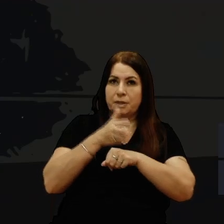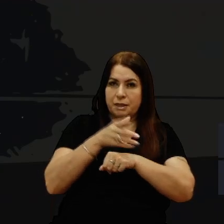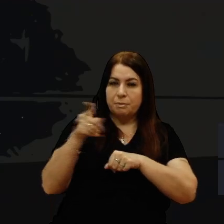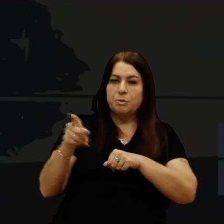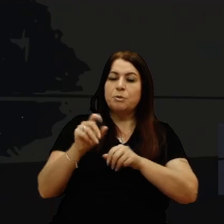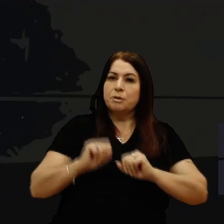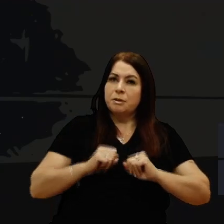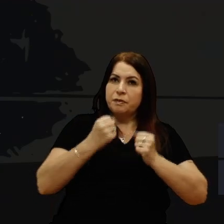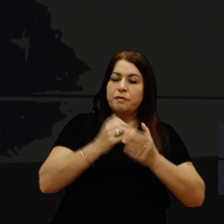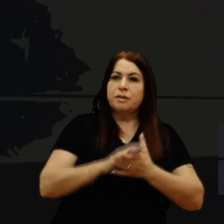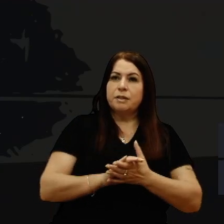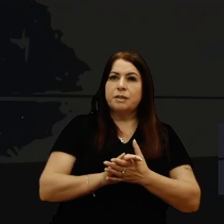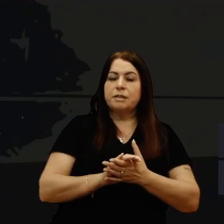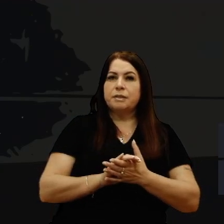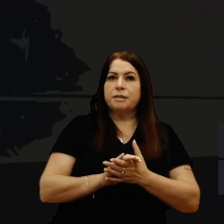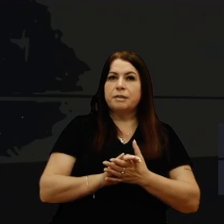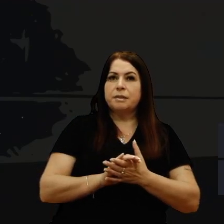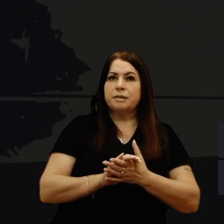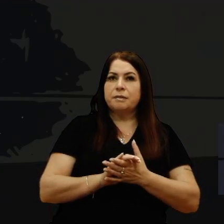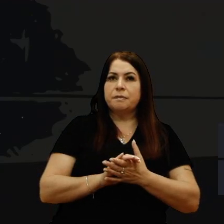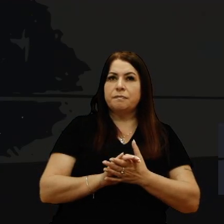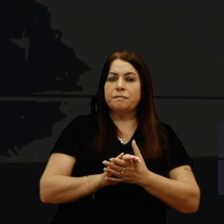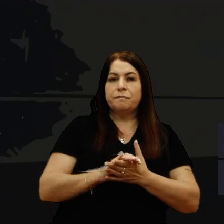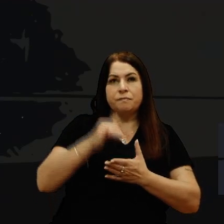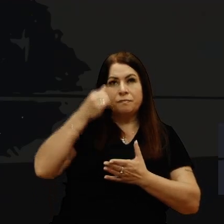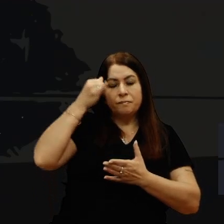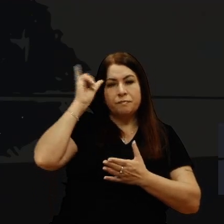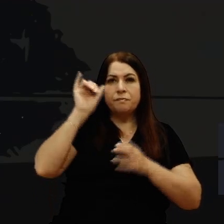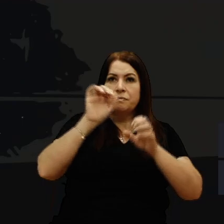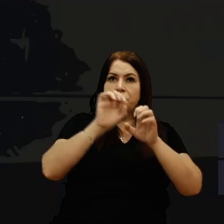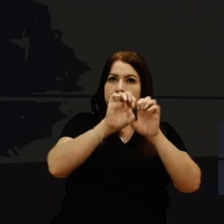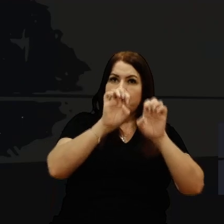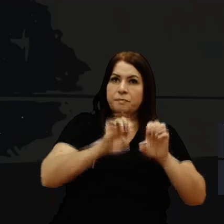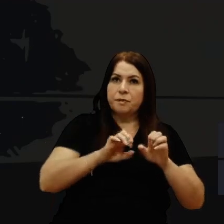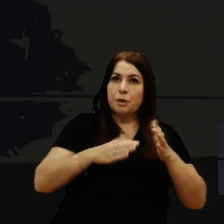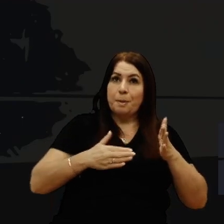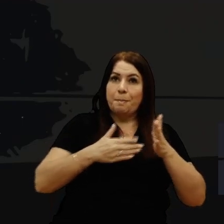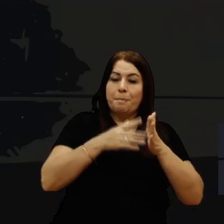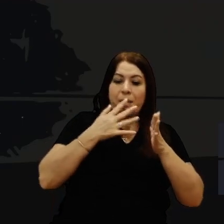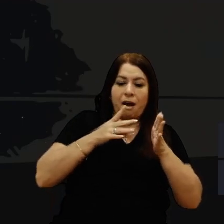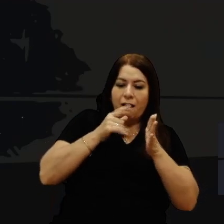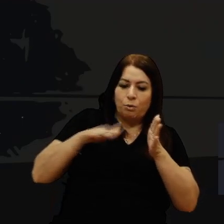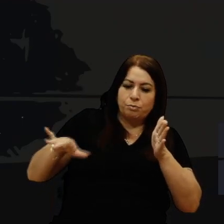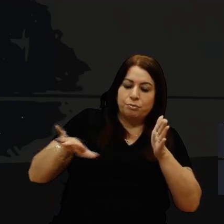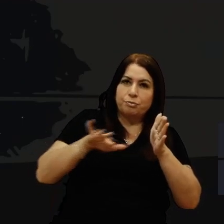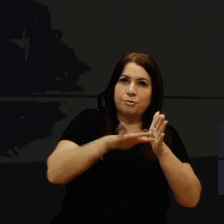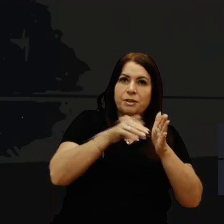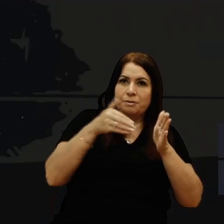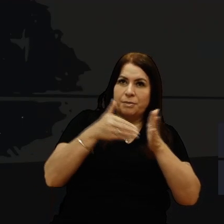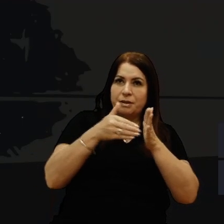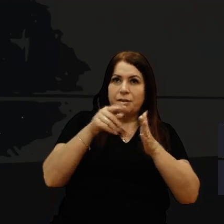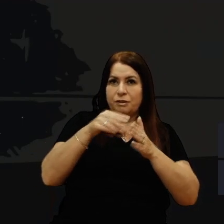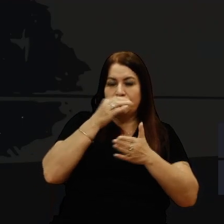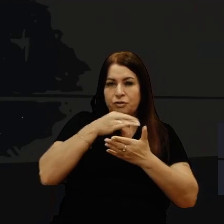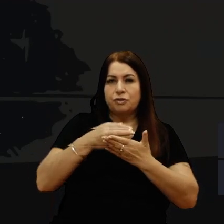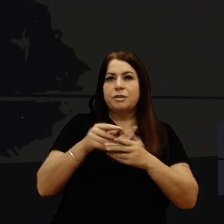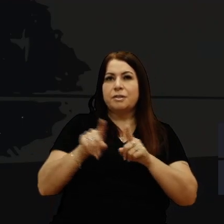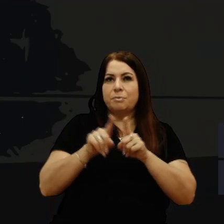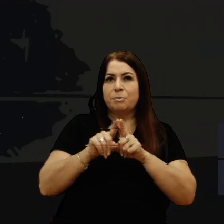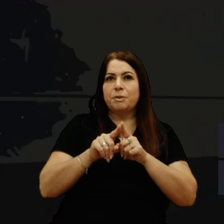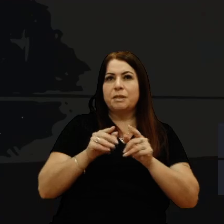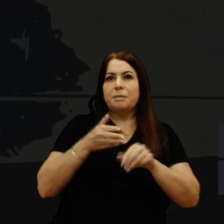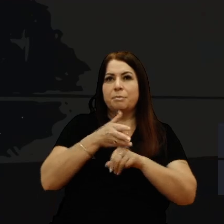em Defesa e Prevenção das Estruturas das Barragens de Caxias do Sul, membro da